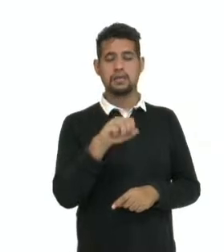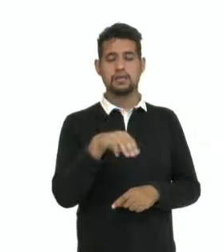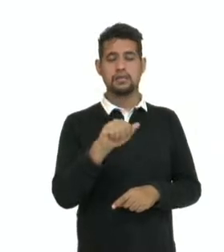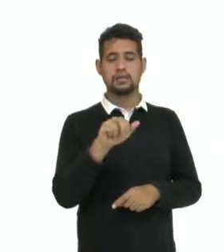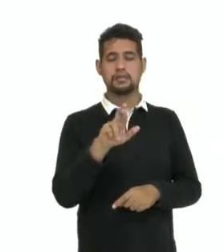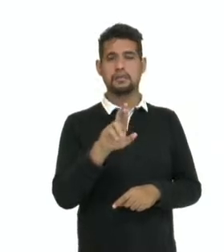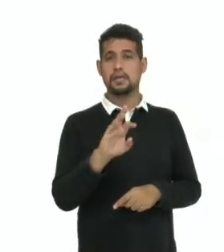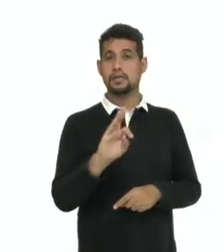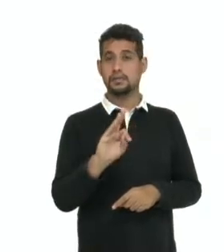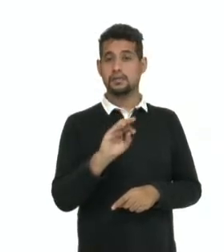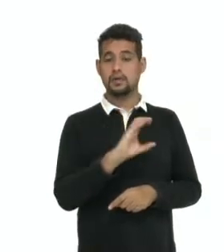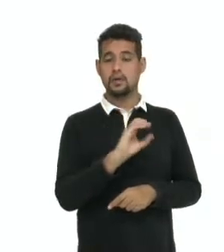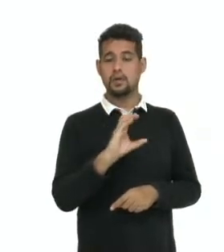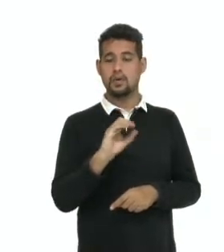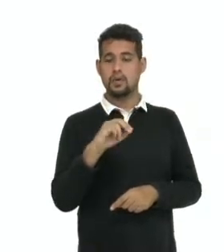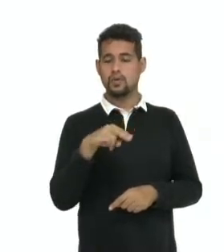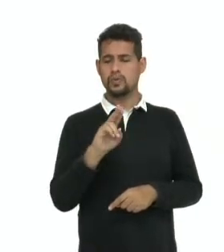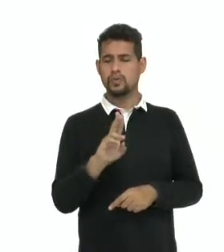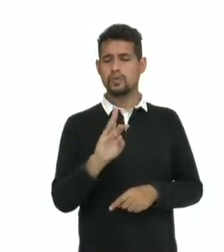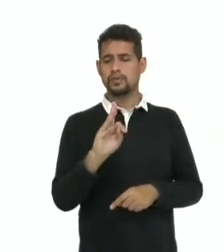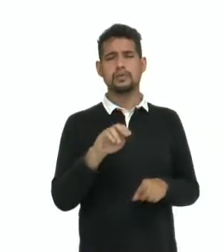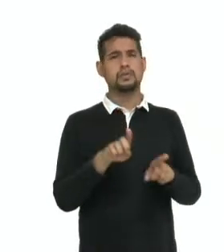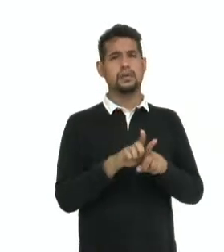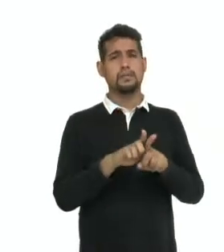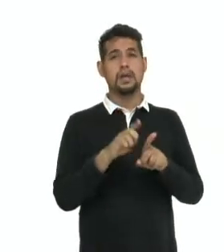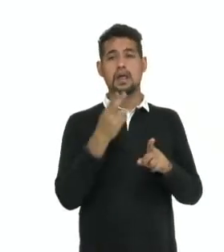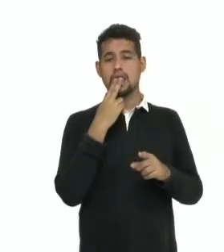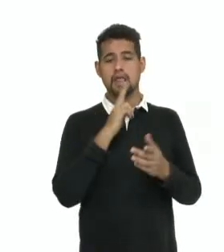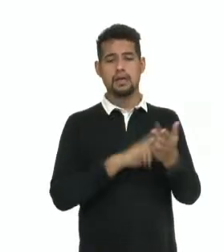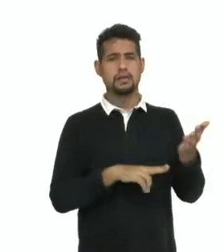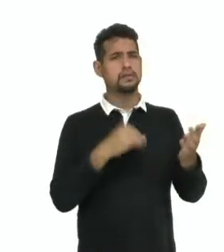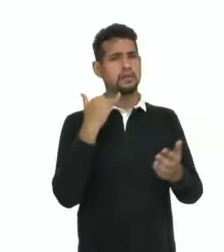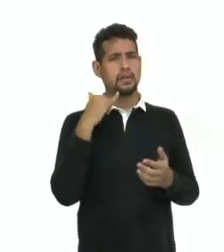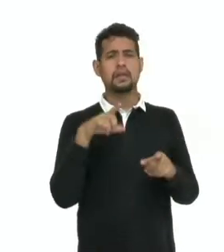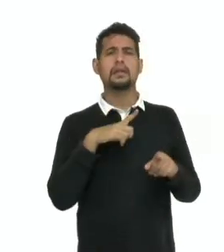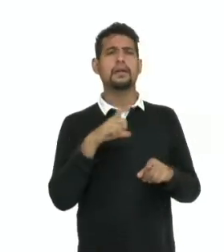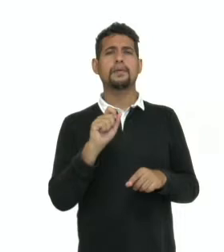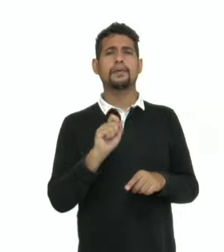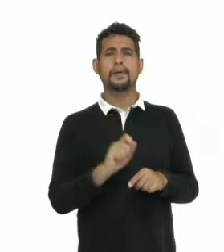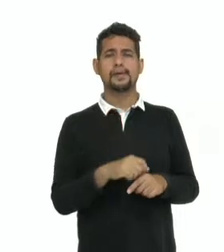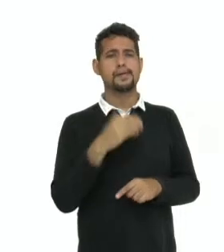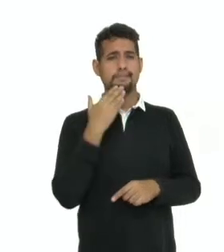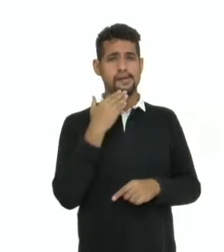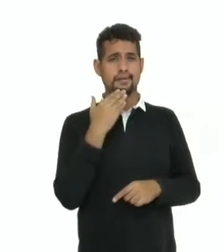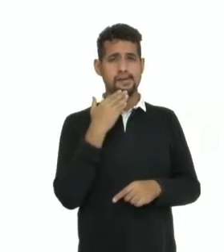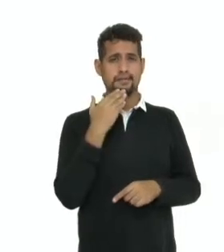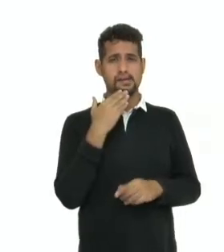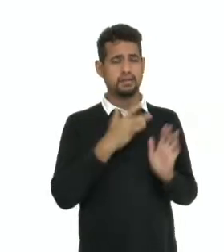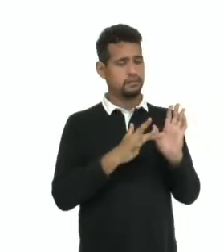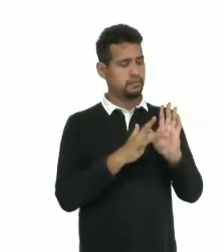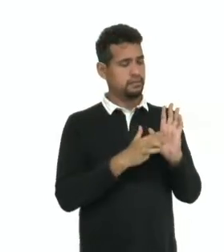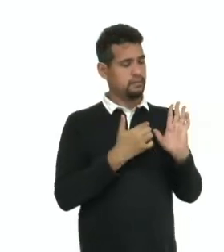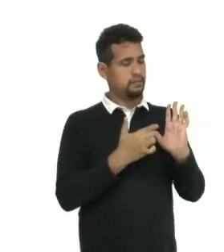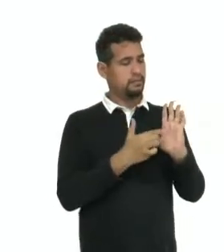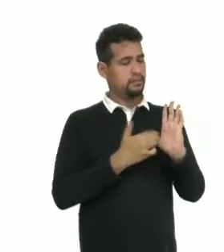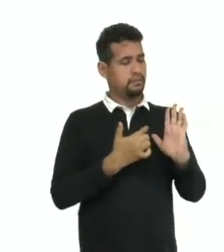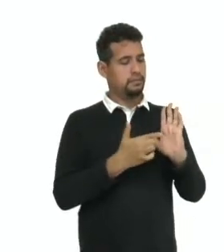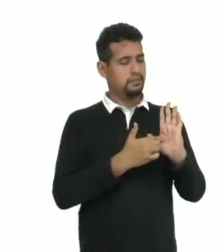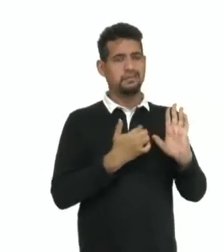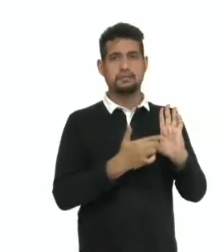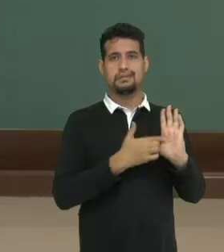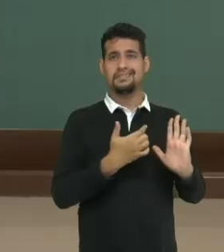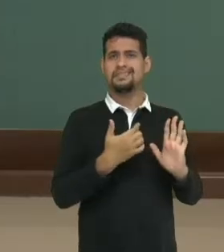Coconut M5 na loja brasileira. Ao receber o celular, ele apresentou o seguinte defeito: tela travada. O que